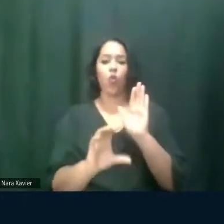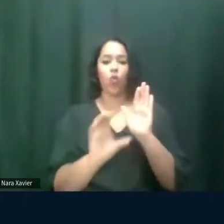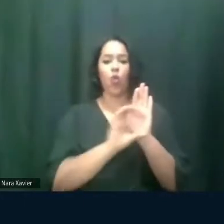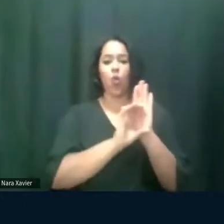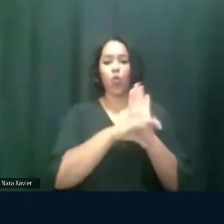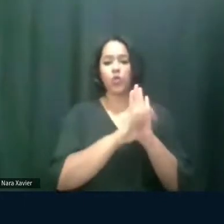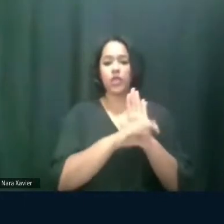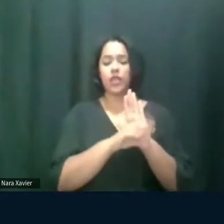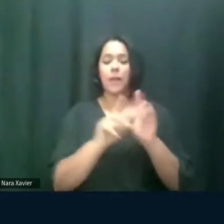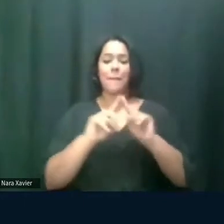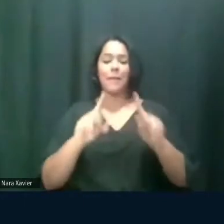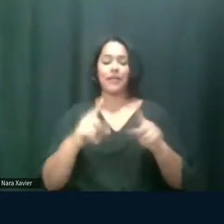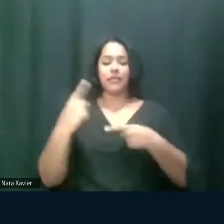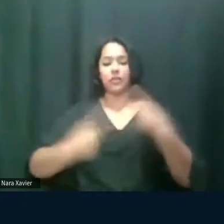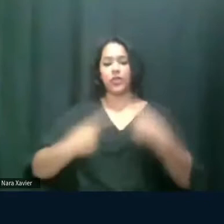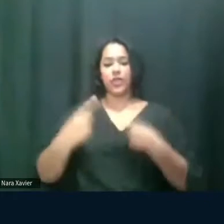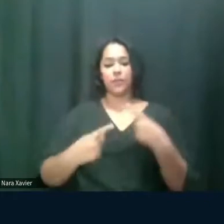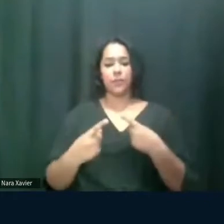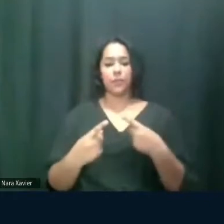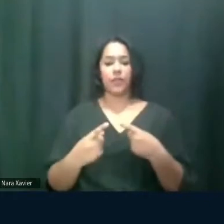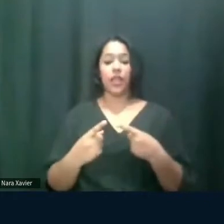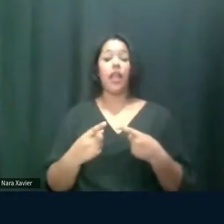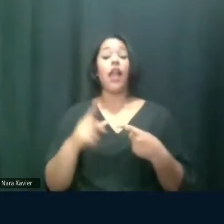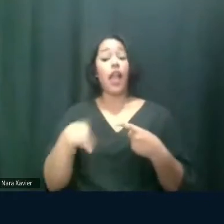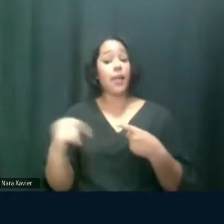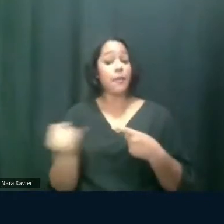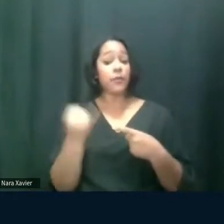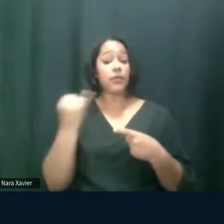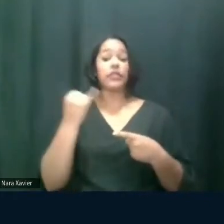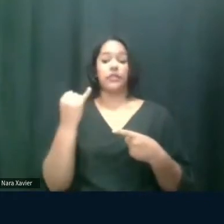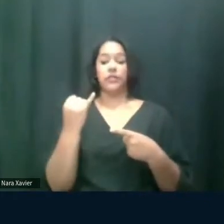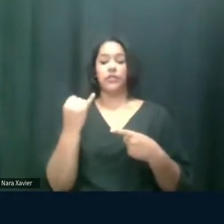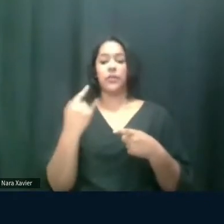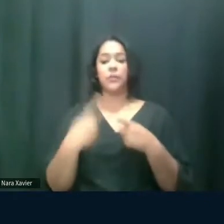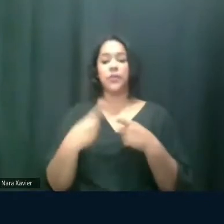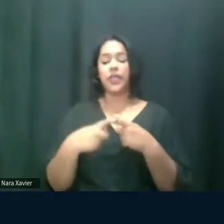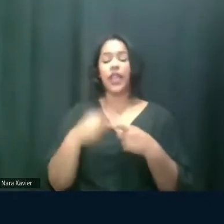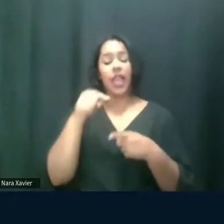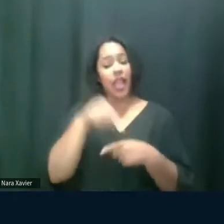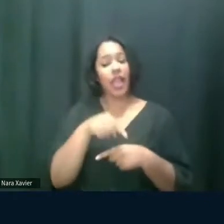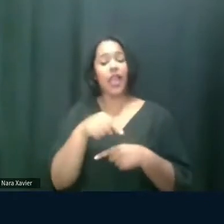mais uma vez, ela não é anódina e ela é estruturante mesmo